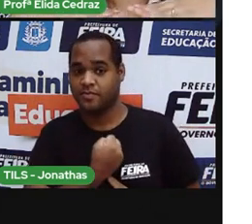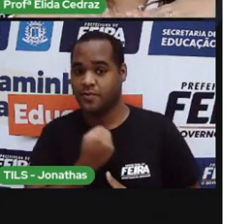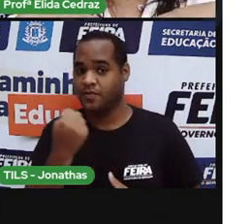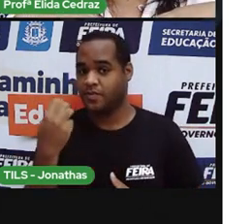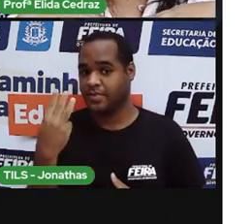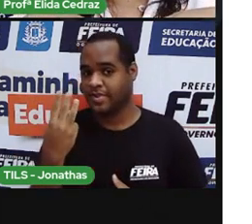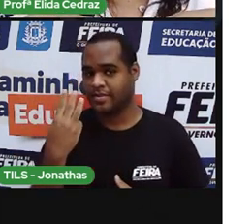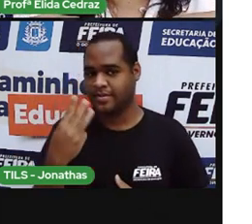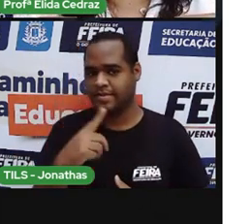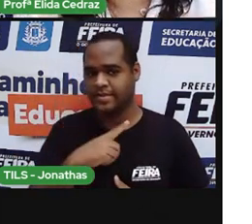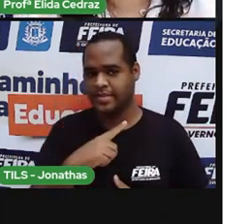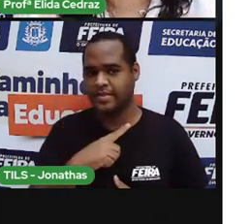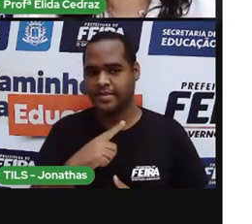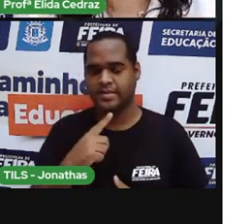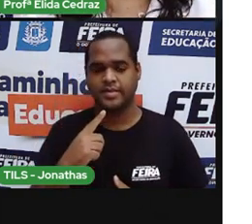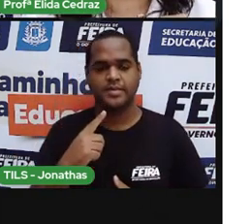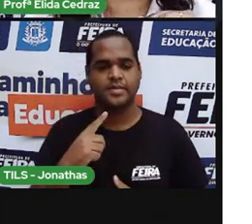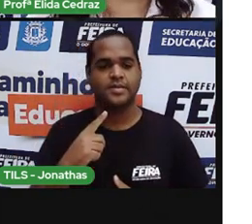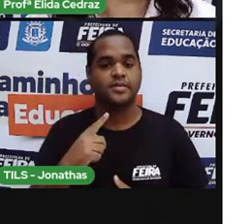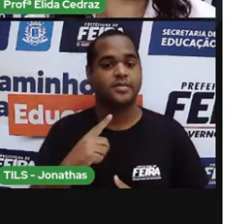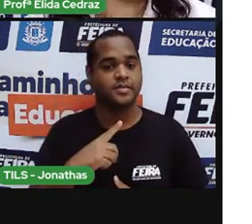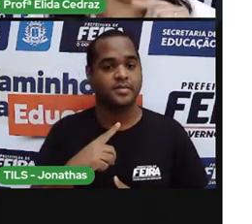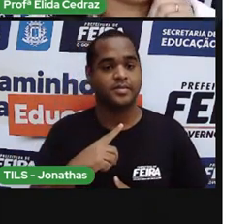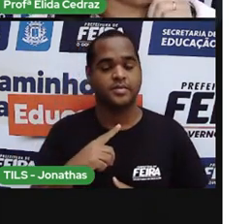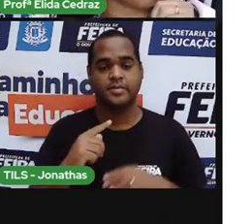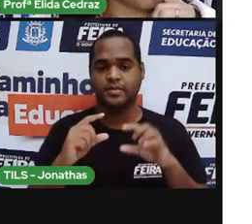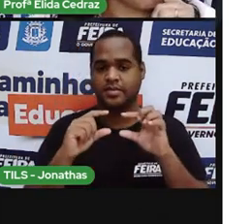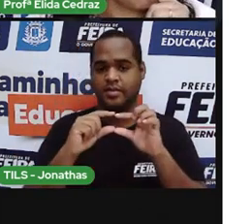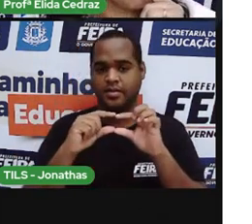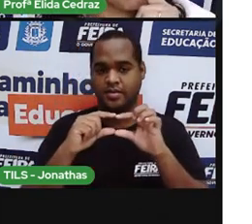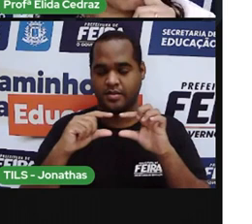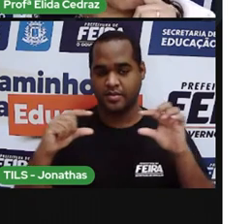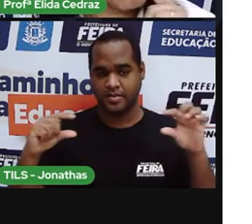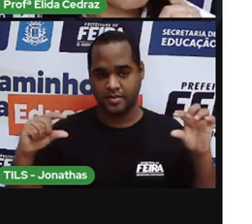está na horizontal, está deitadinho, olha só.